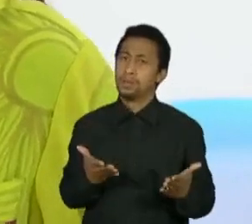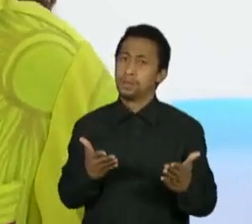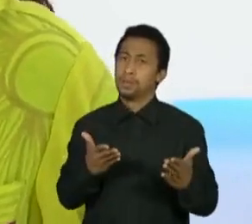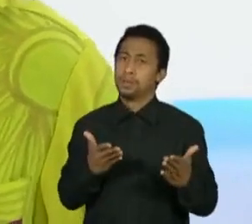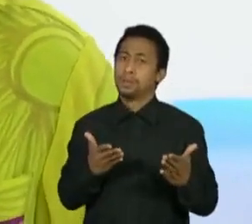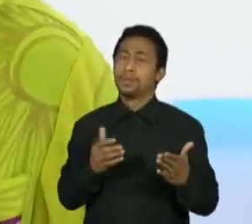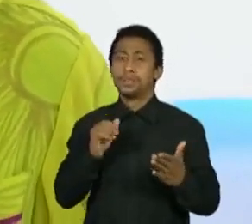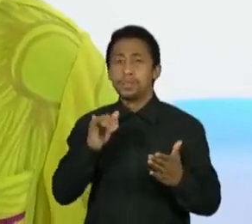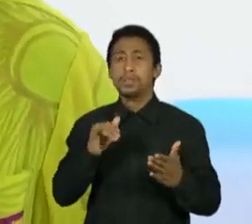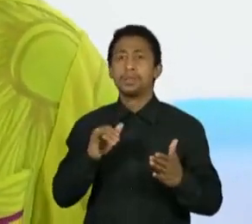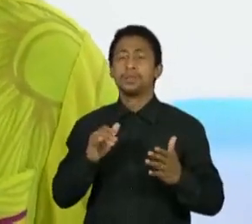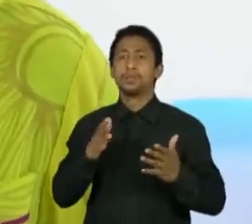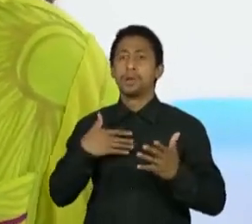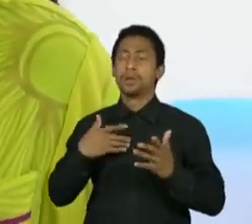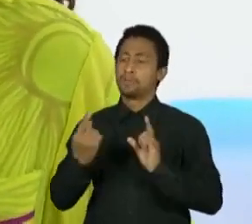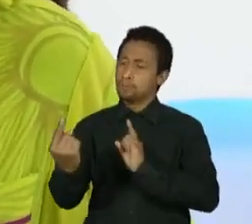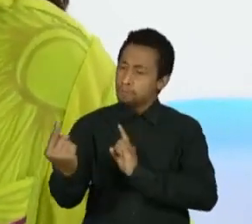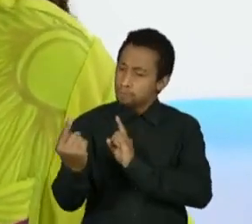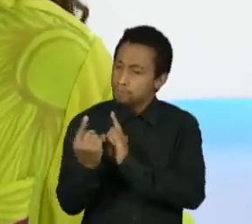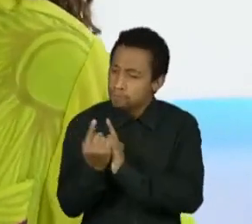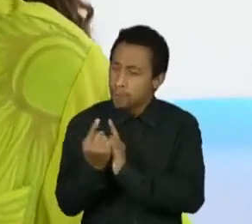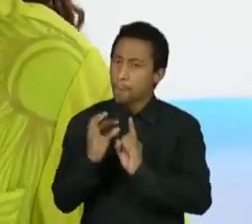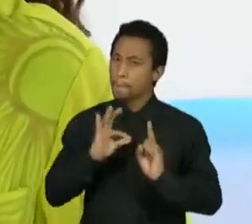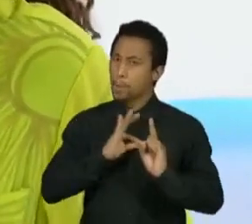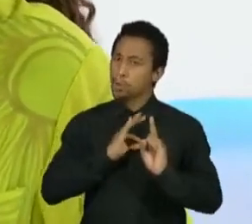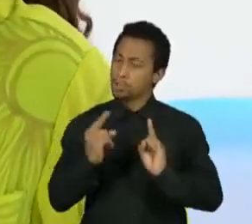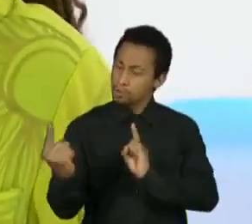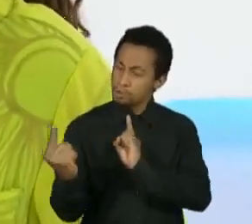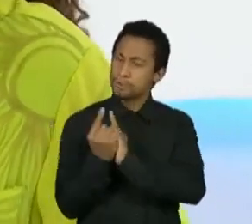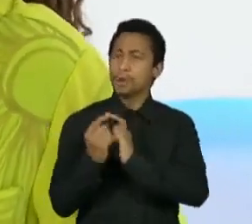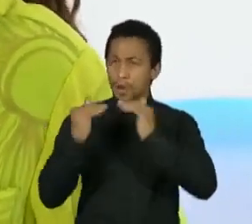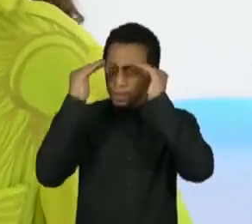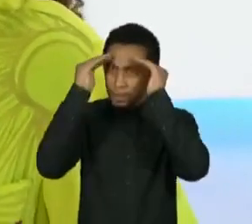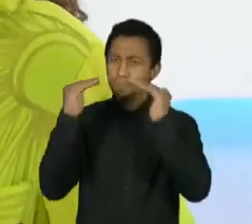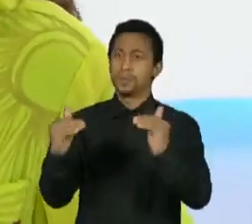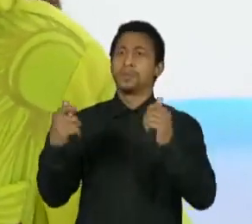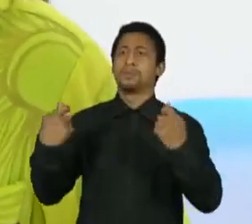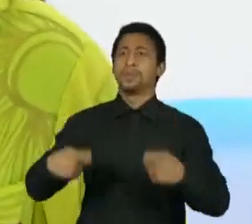e respeito principalmente com as mulheres negras que estão ainda hoje no topo de violências.